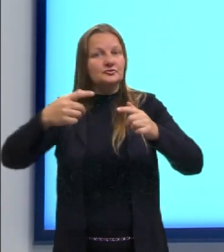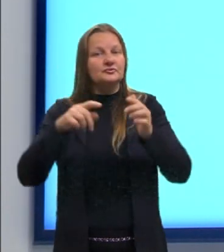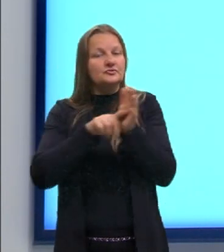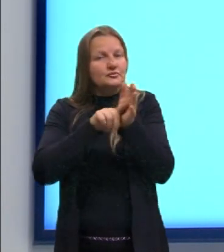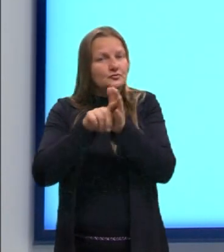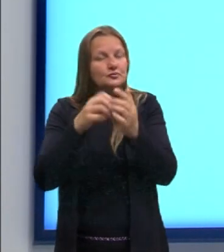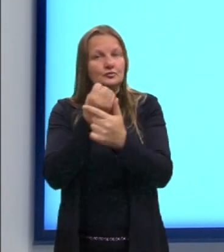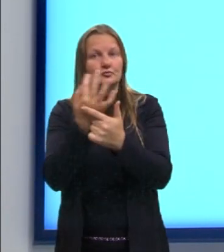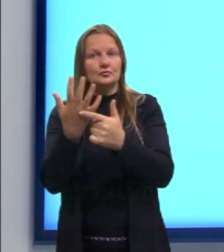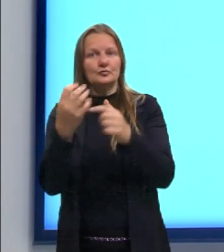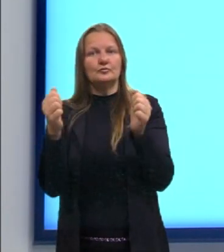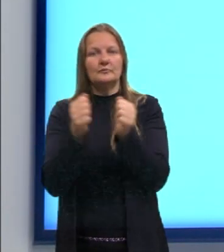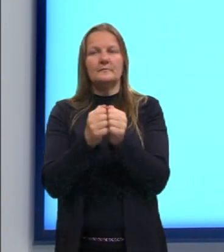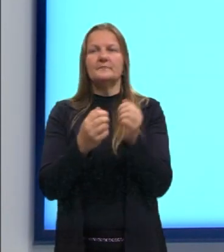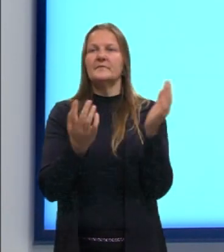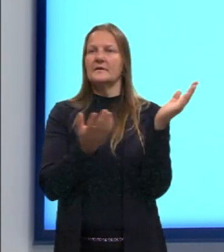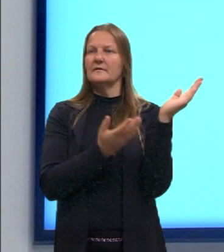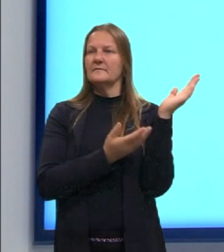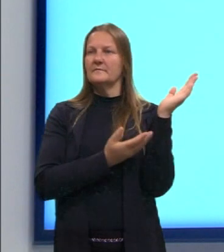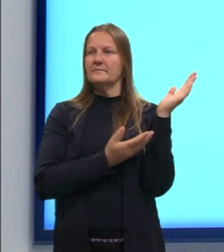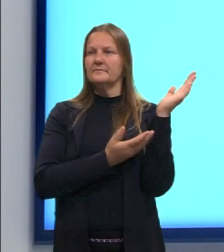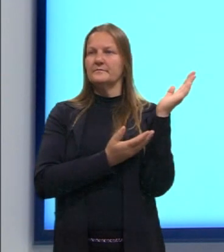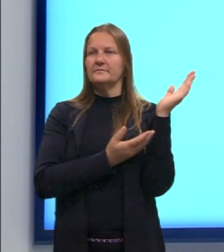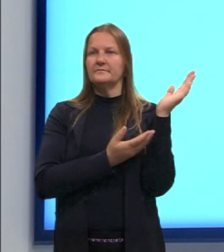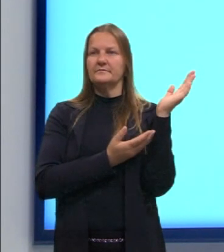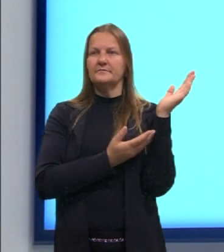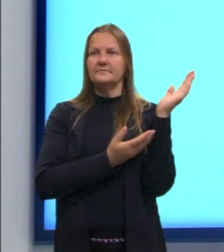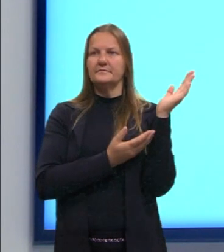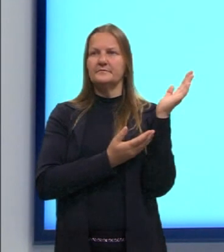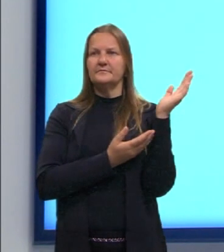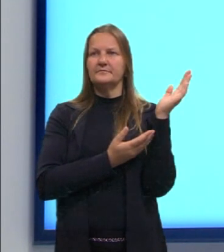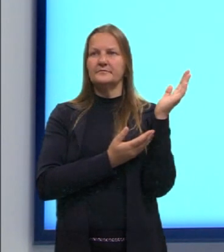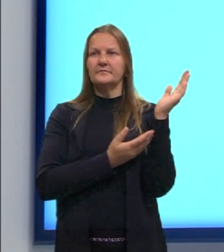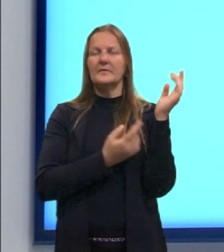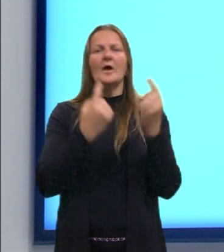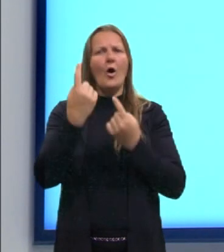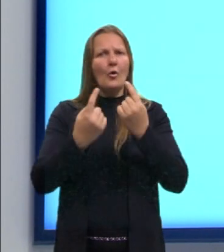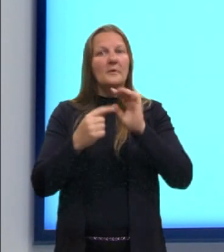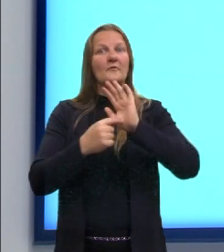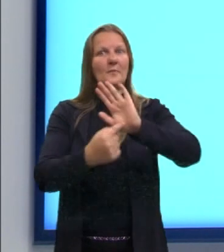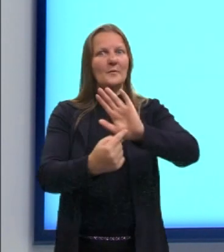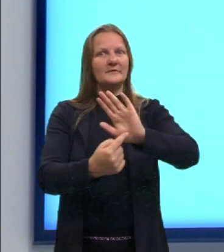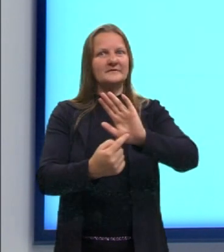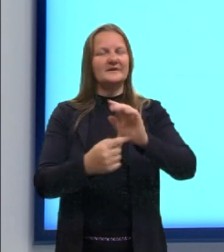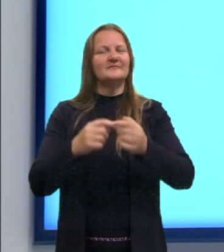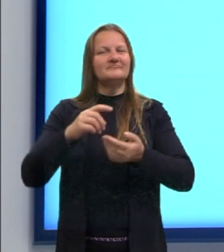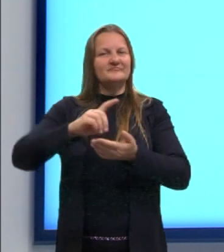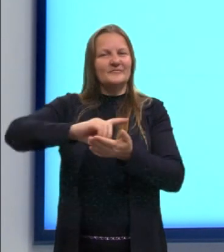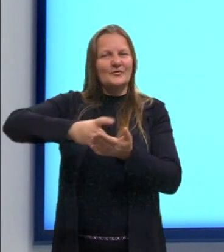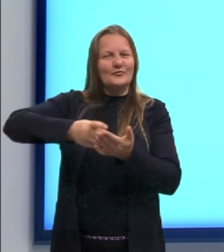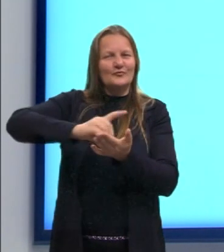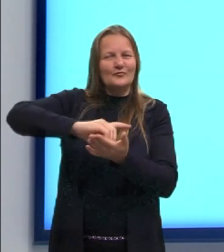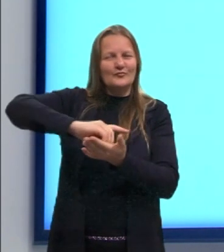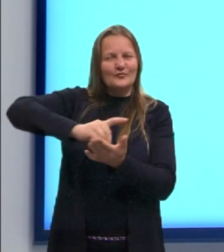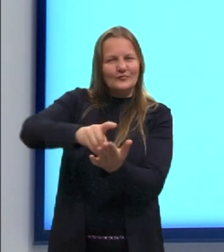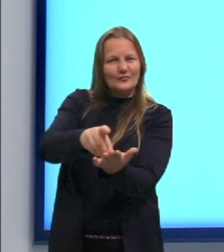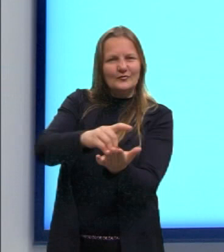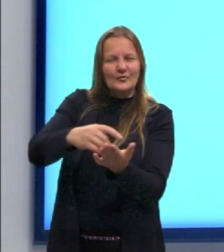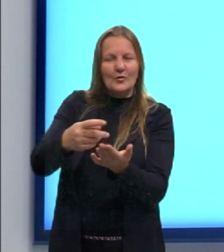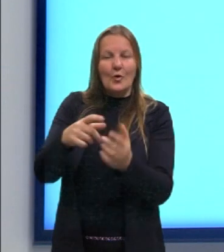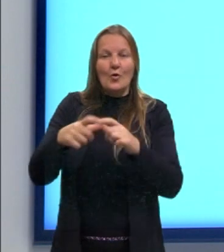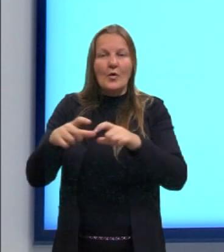eu vou mostrar para vocês, inclusive, algumas questões que envolvem um pouco essa localização de ponto,